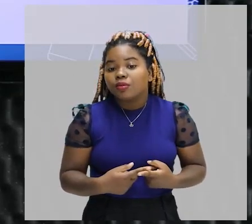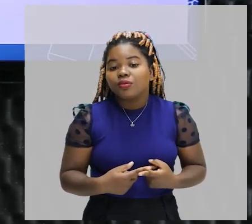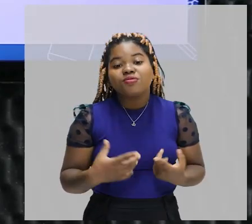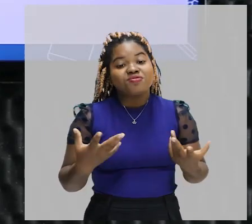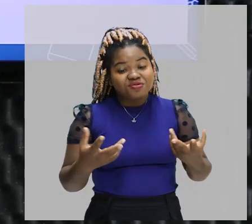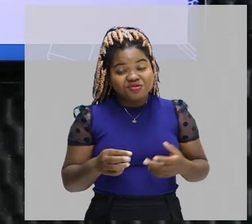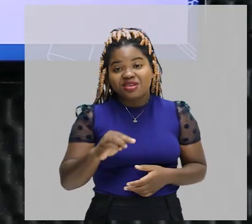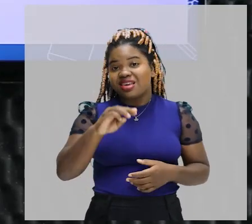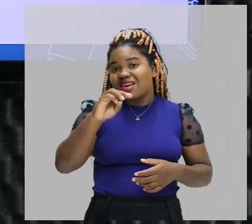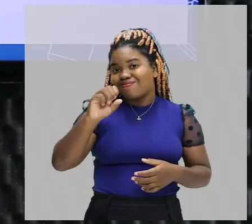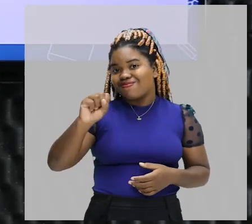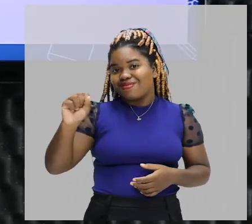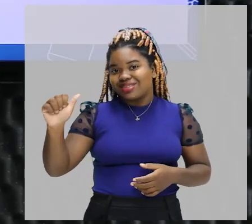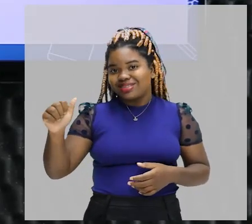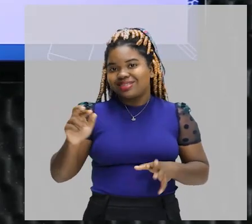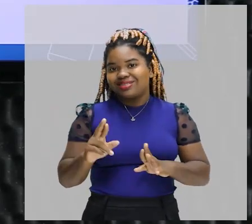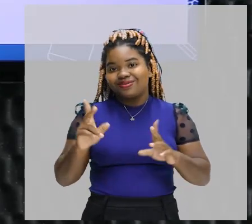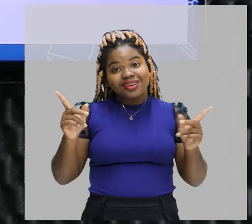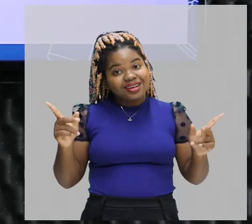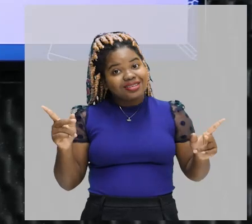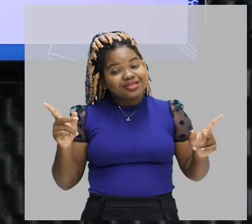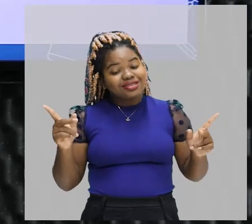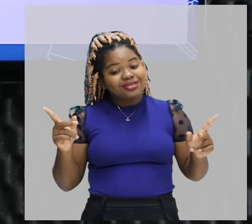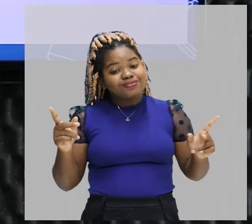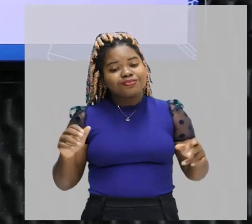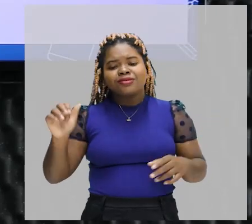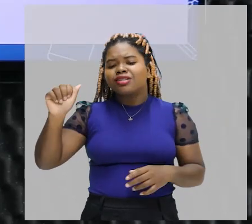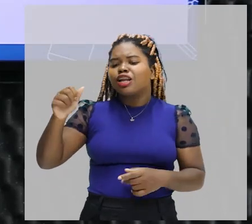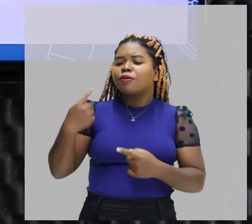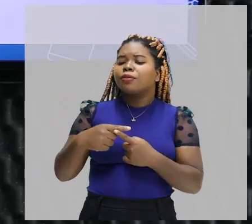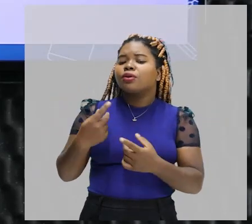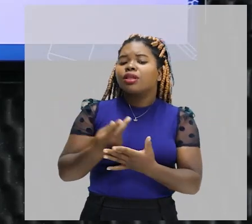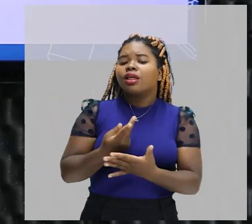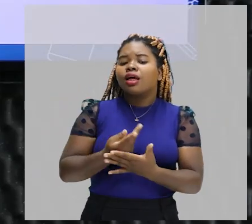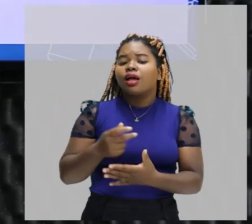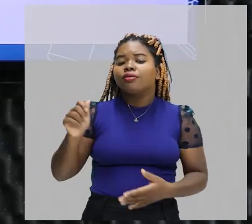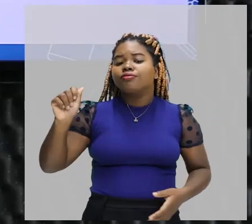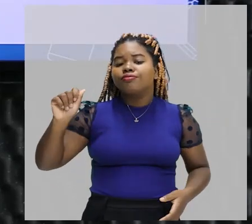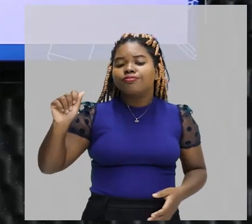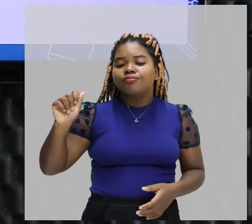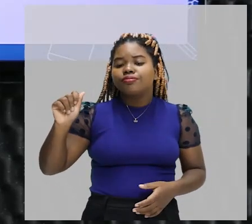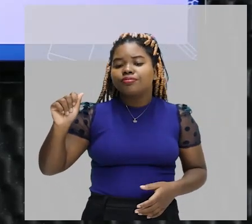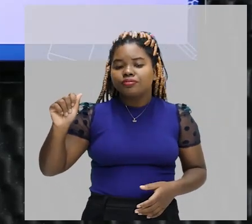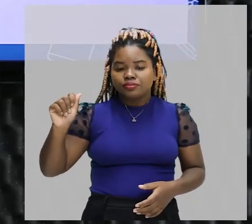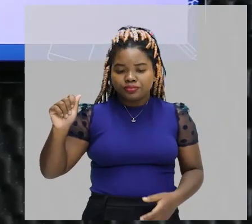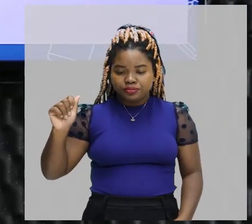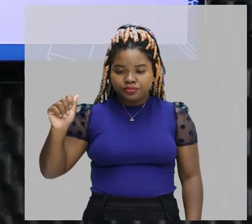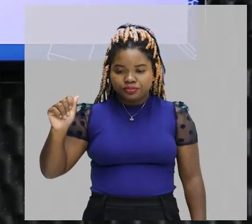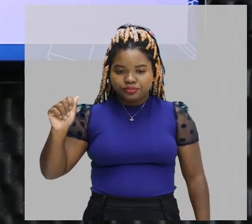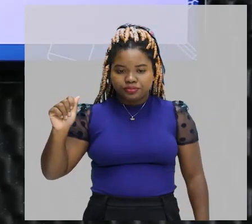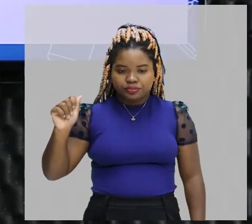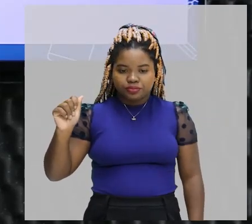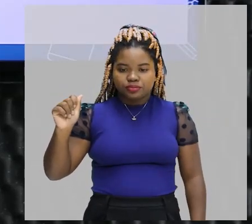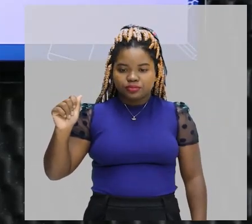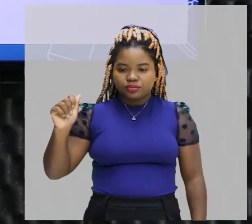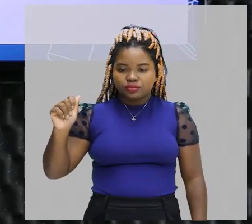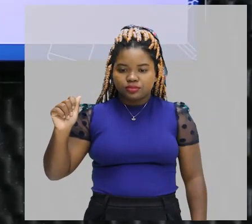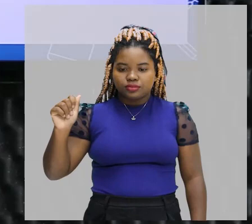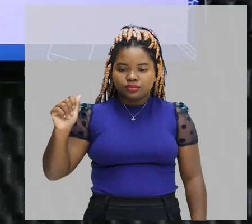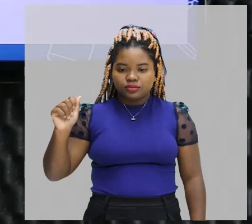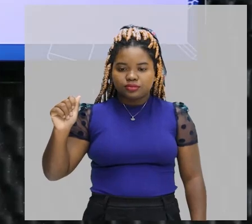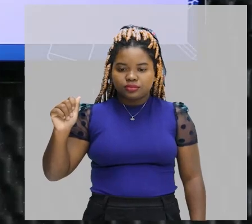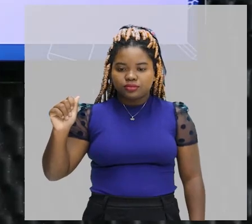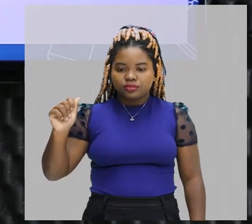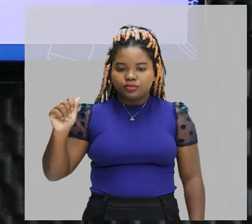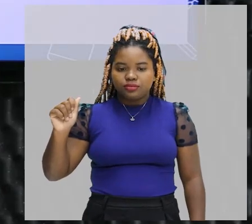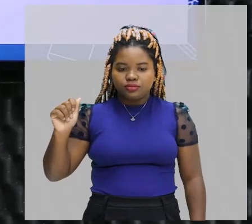corpos diferentes, tá certo? No caso da letra A, né, os pares de ação e reação podem ser formados exclusivamente por forças